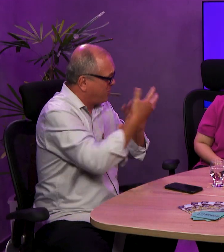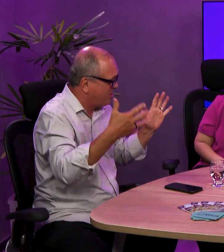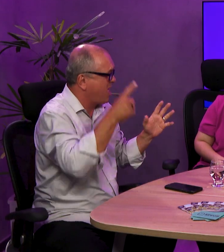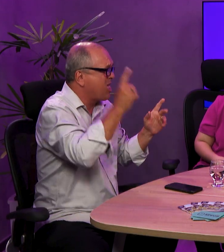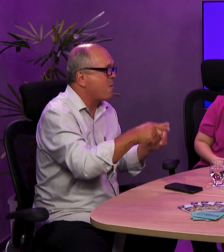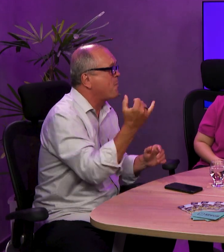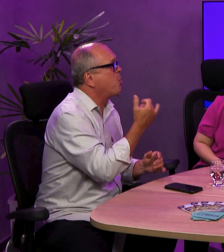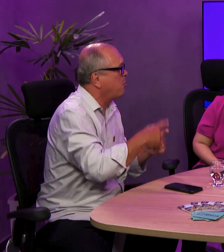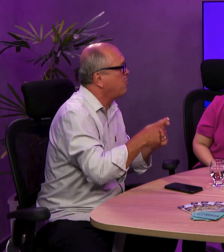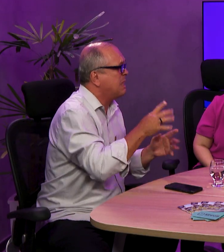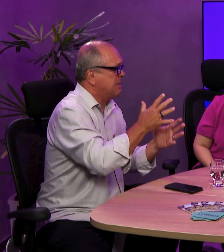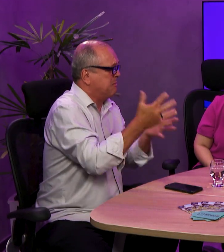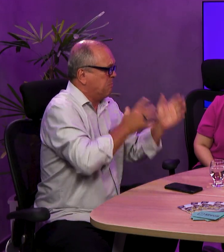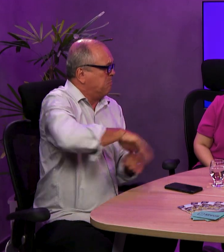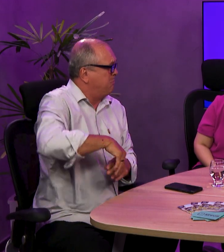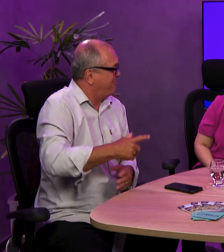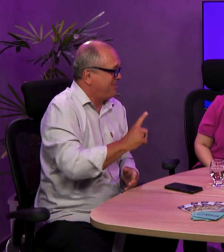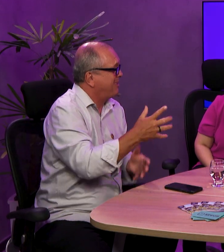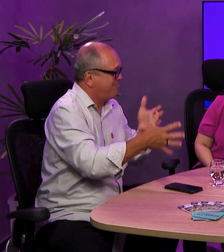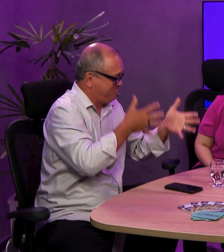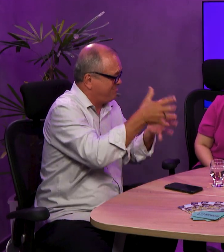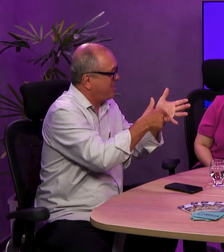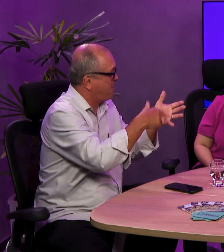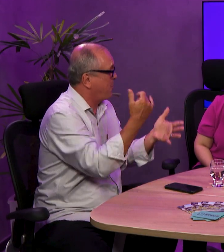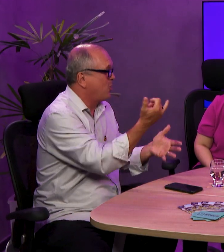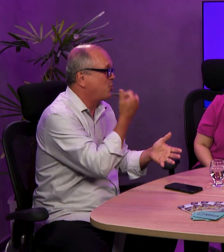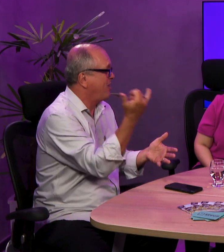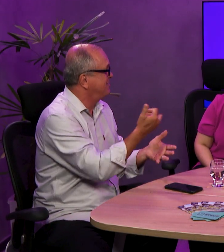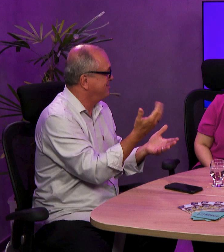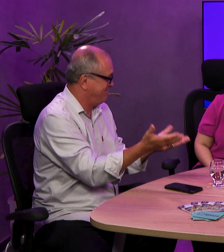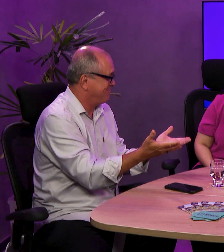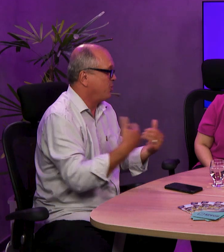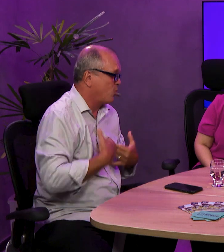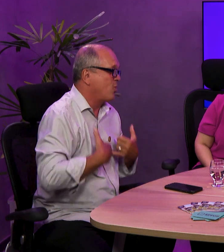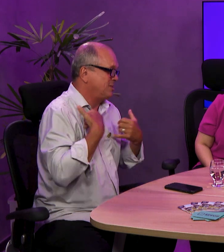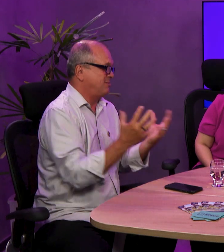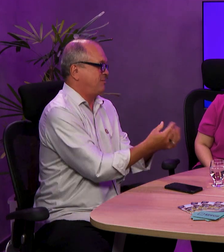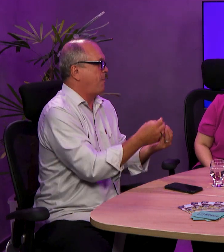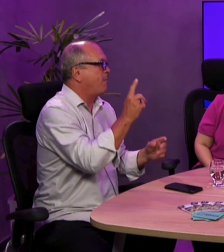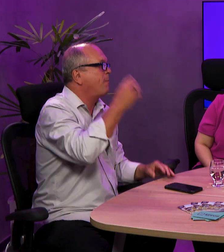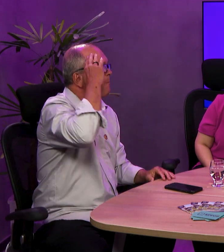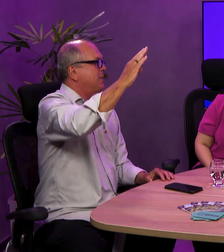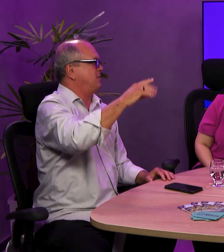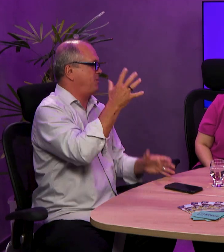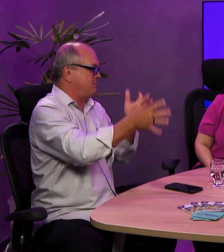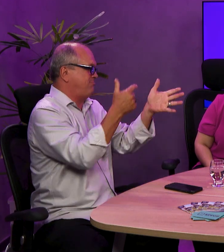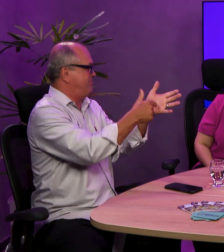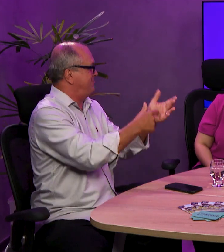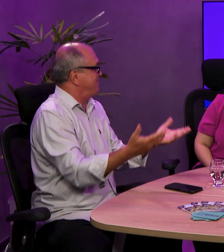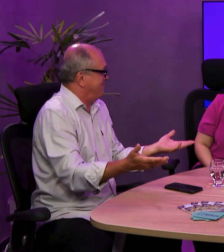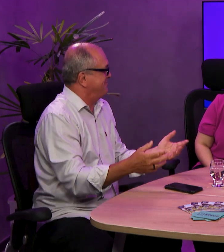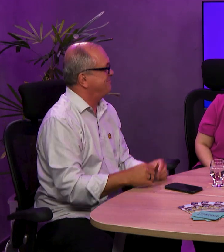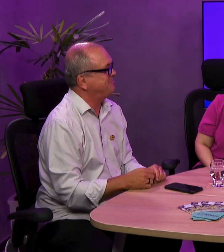que são codas. Muita gente não conhece, né, esse papel do coda, que são filhos ouvintes que nascem,